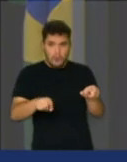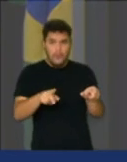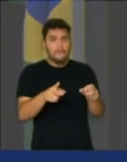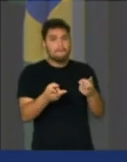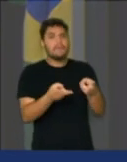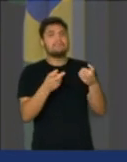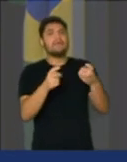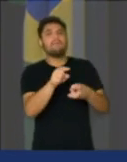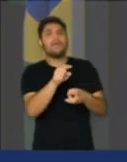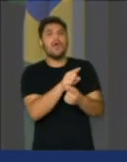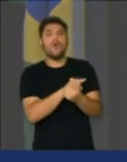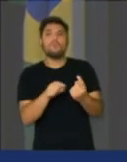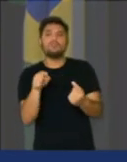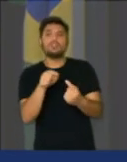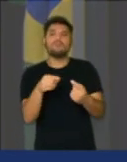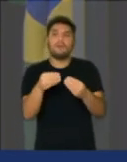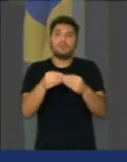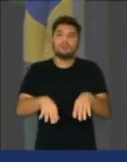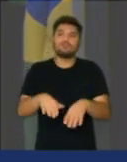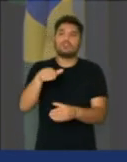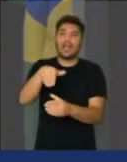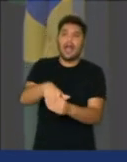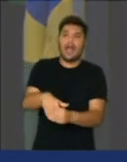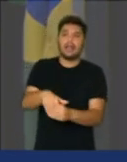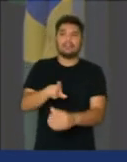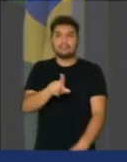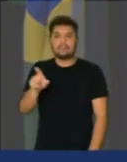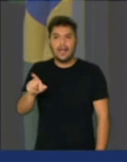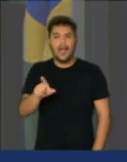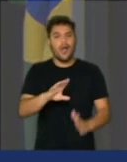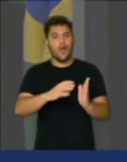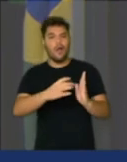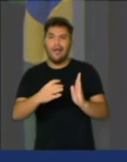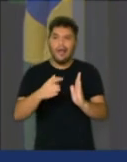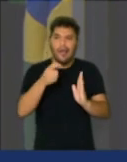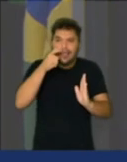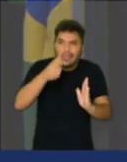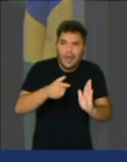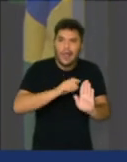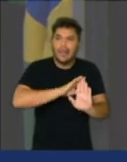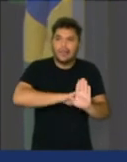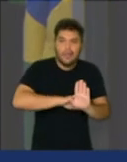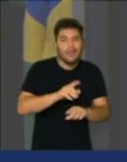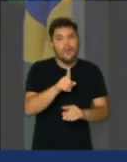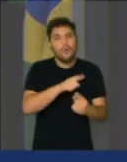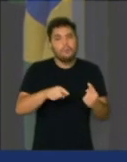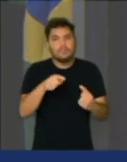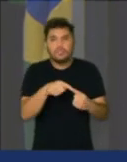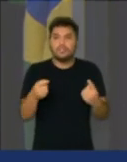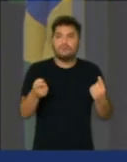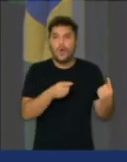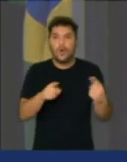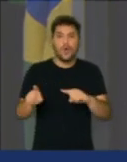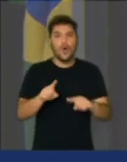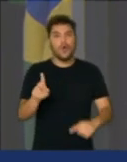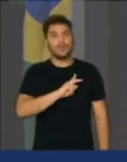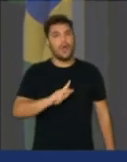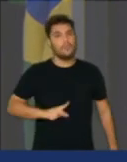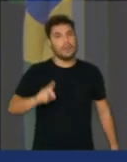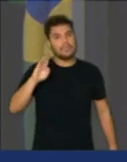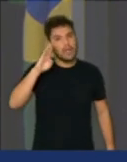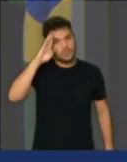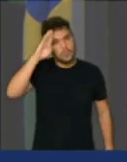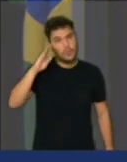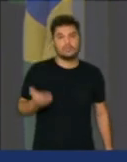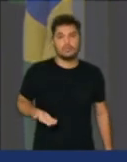caráter eleitoreiro, com fins político-partidários, para criar narrativas contra o presidente